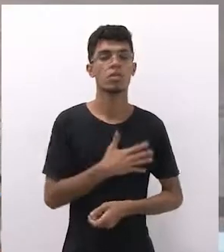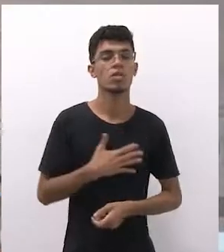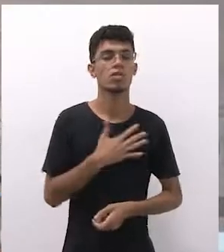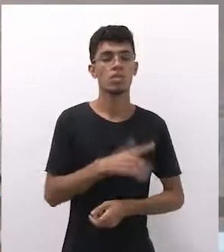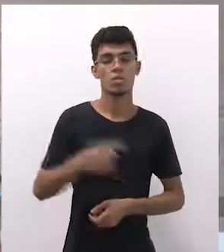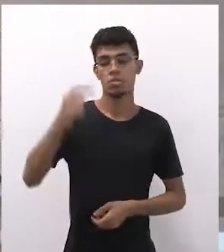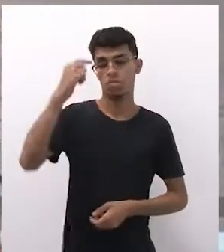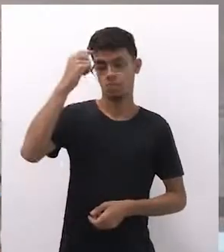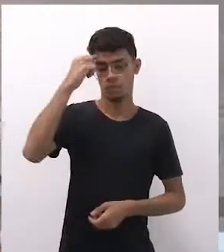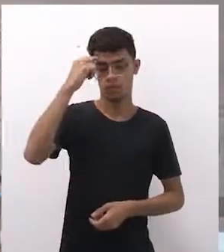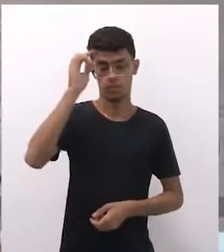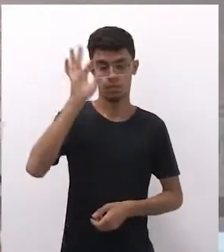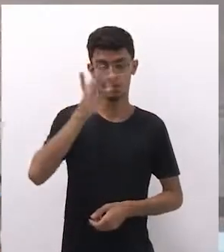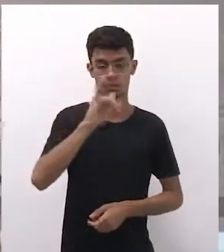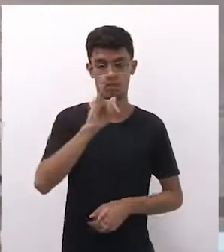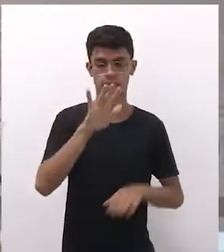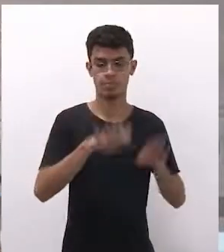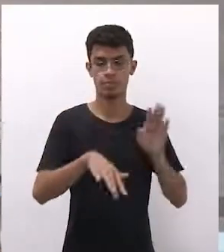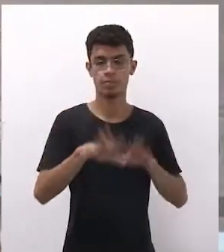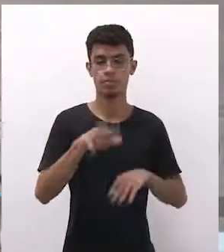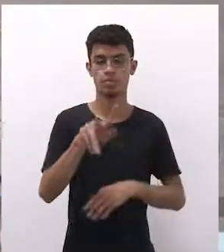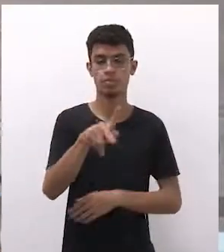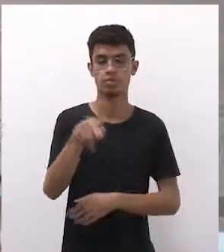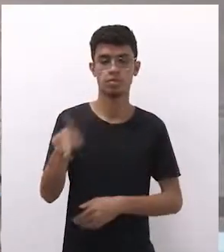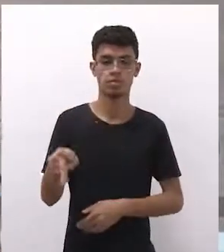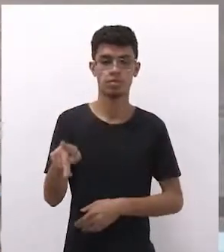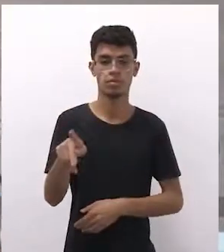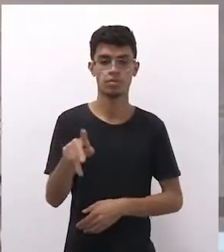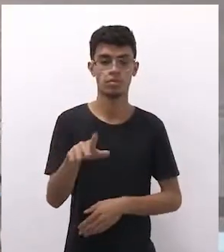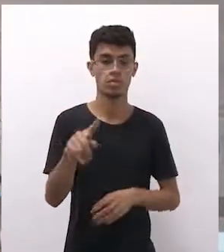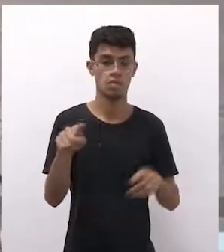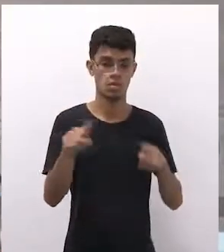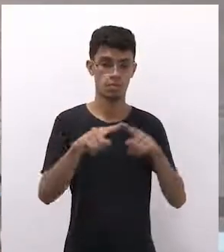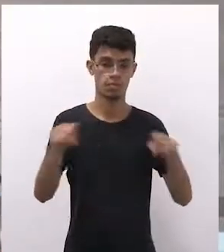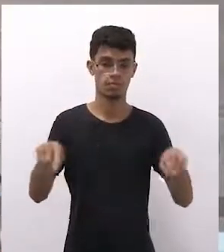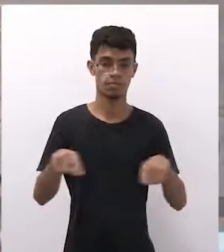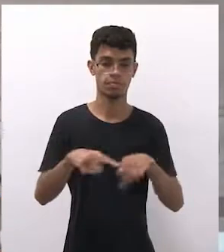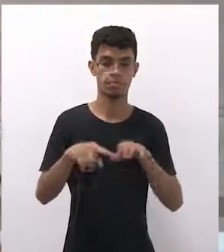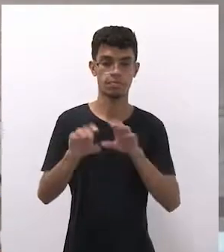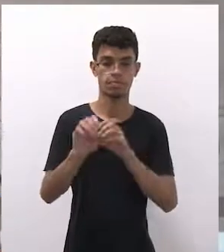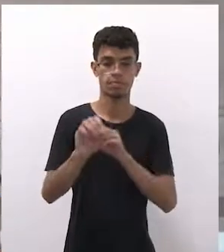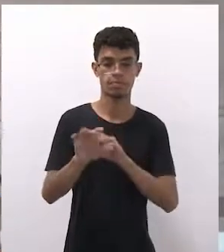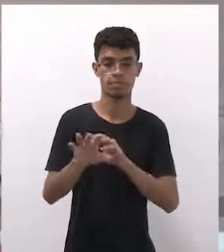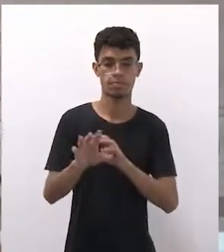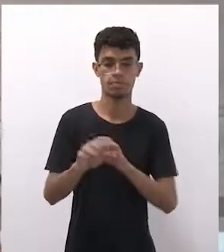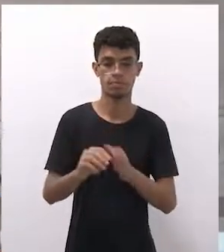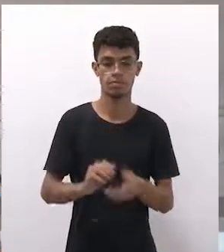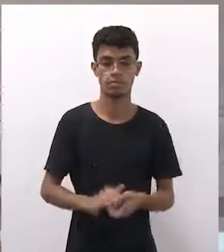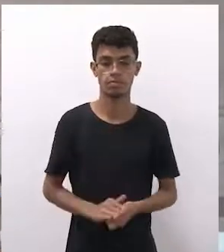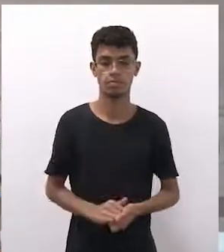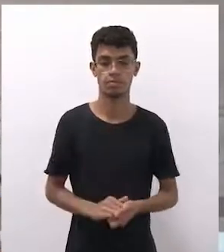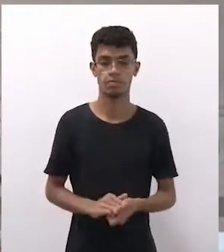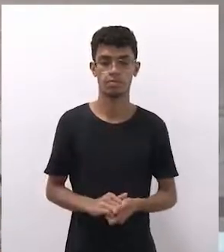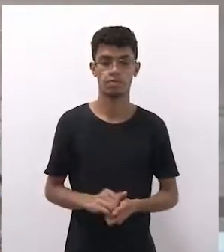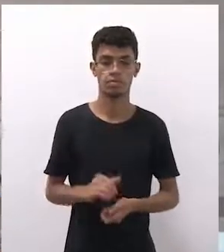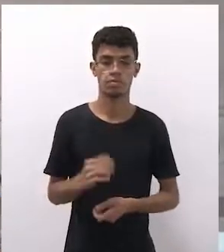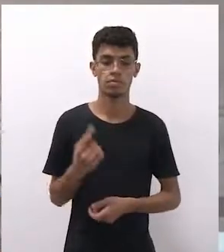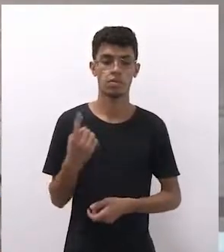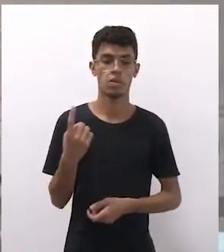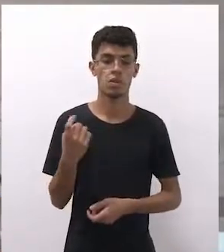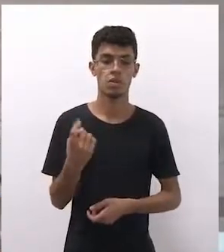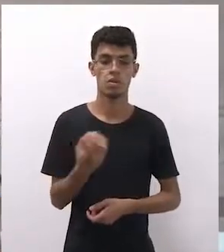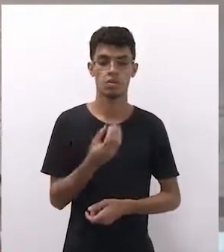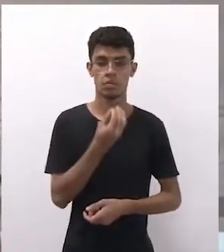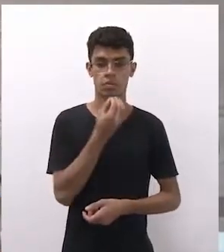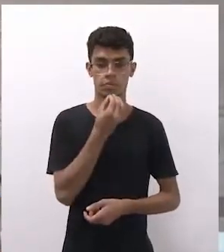assim, que às vezes os professores na sala de aula, eles são a única oportunidade dessa criança